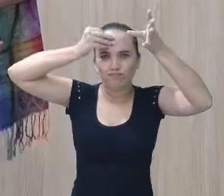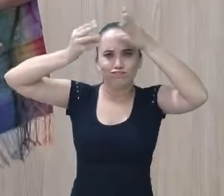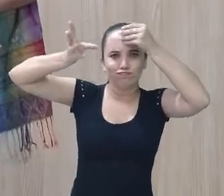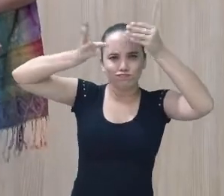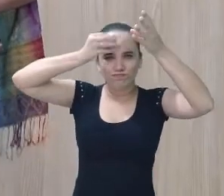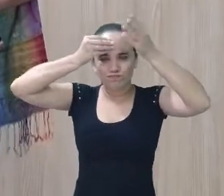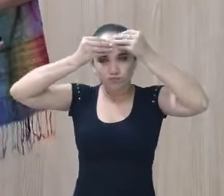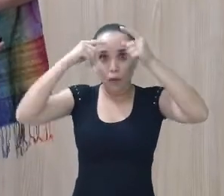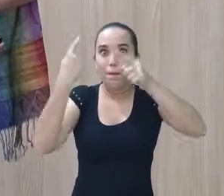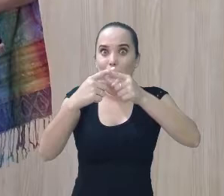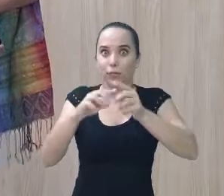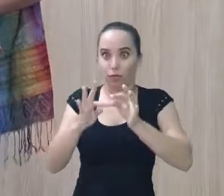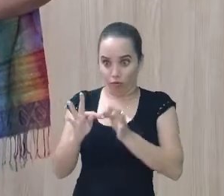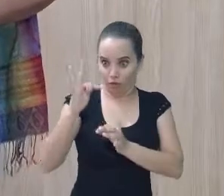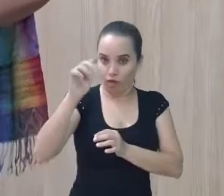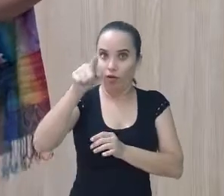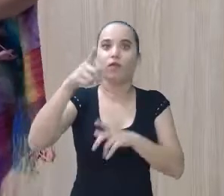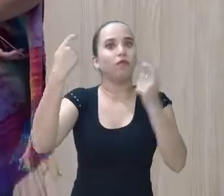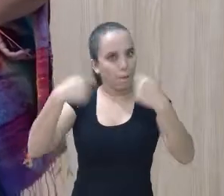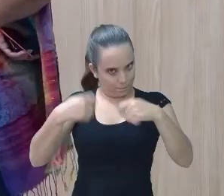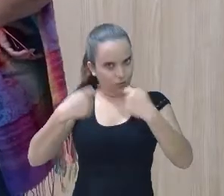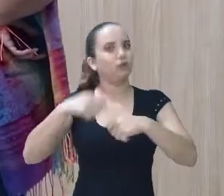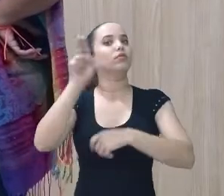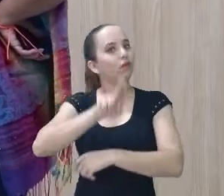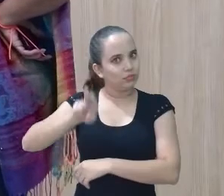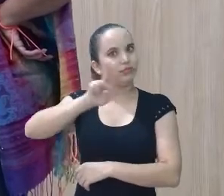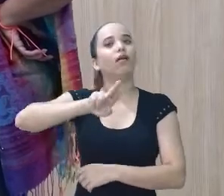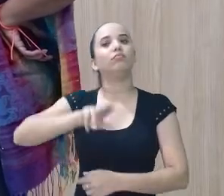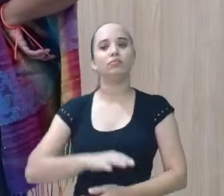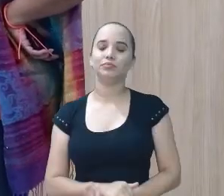vocês vão precisar.